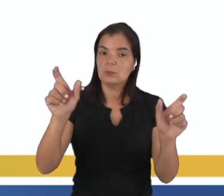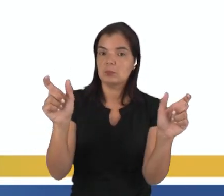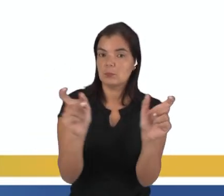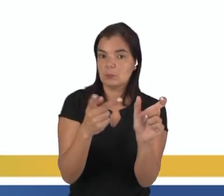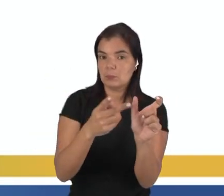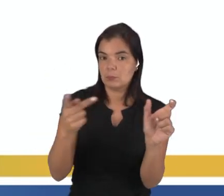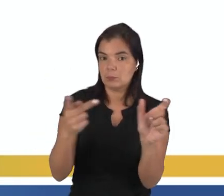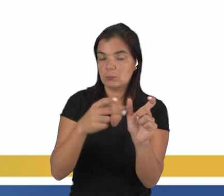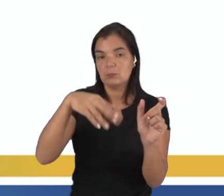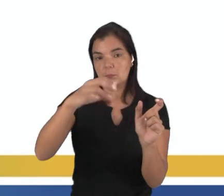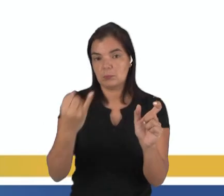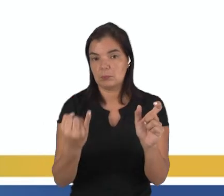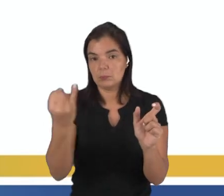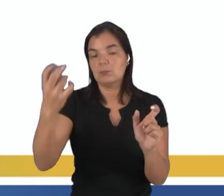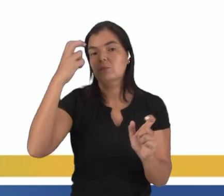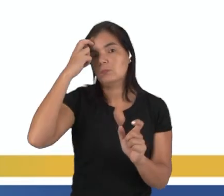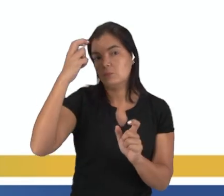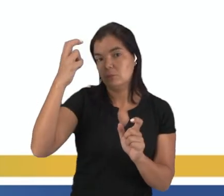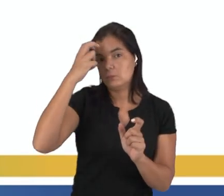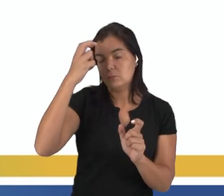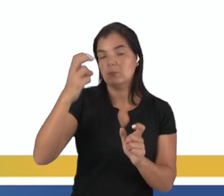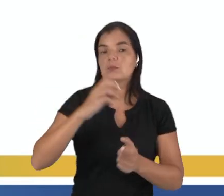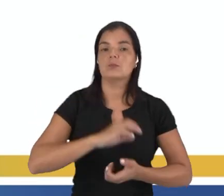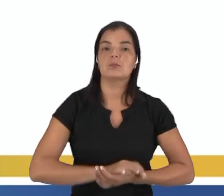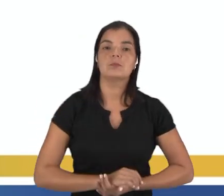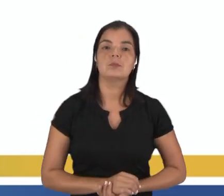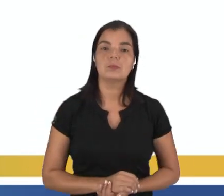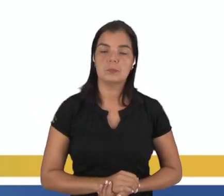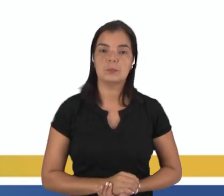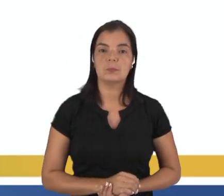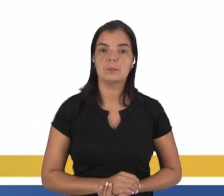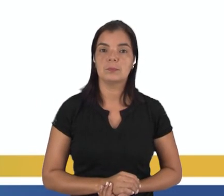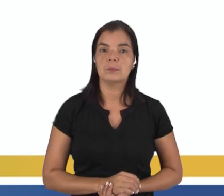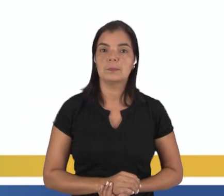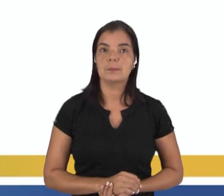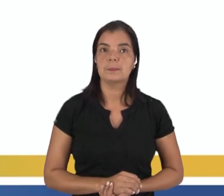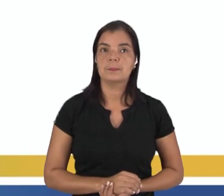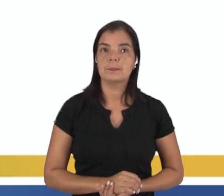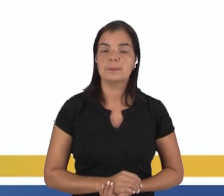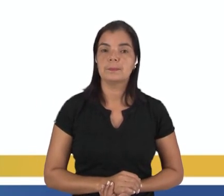o nome mais importante do predicado, a palavra inteligente.